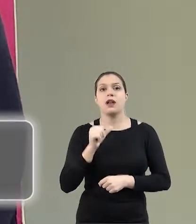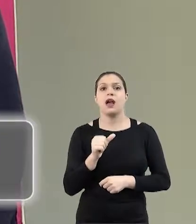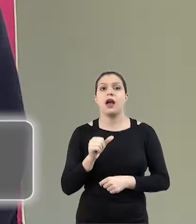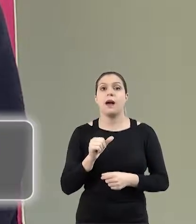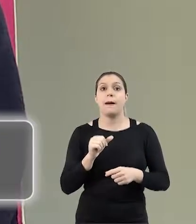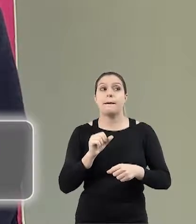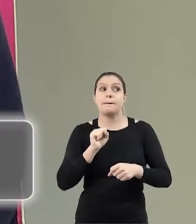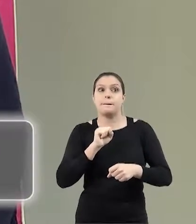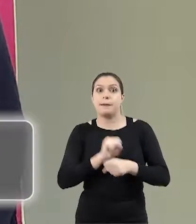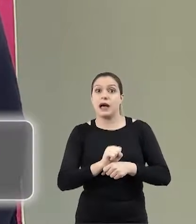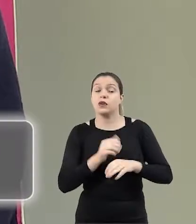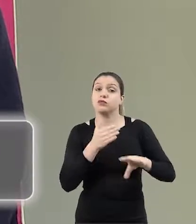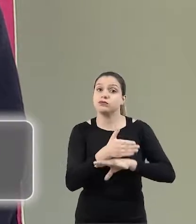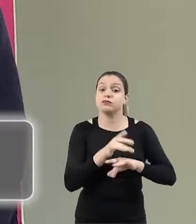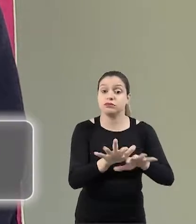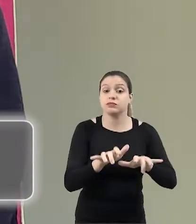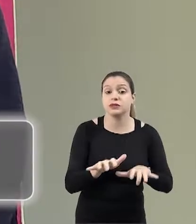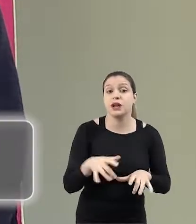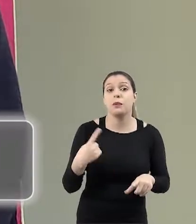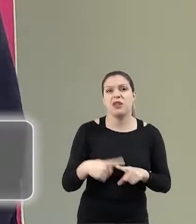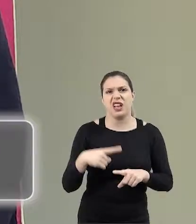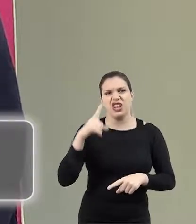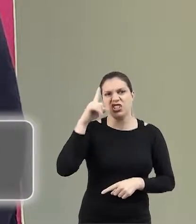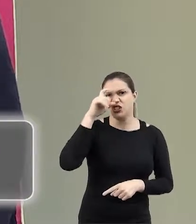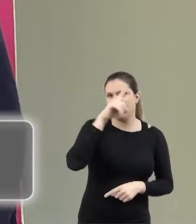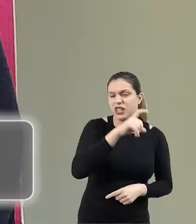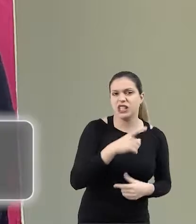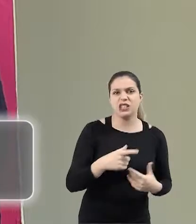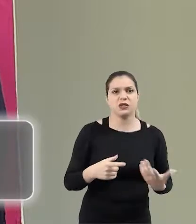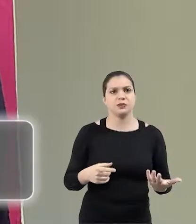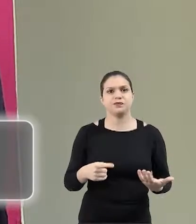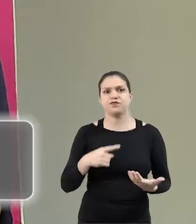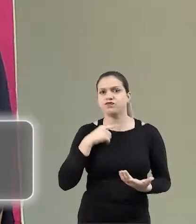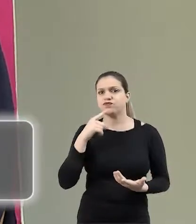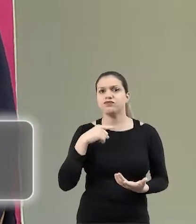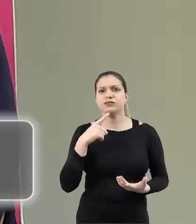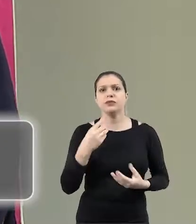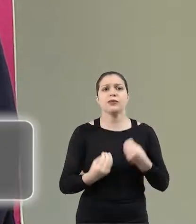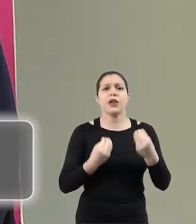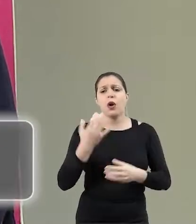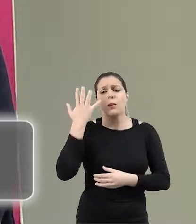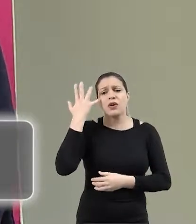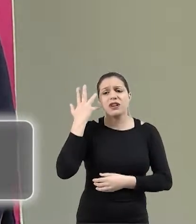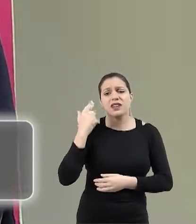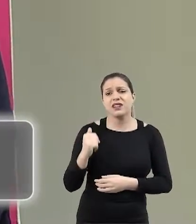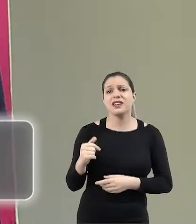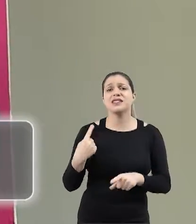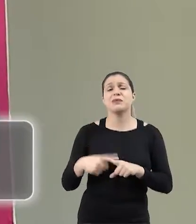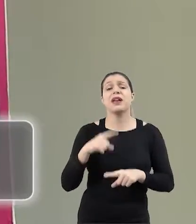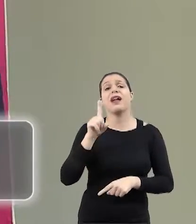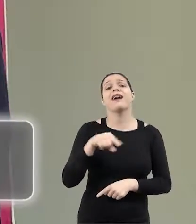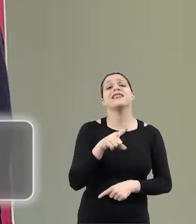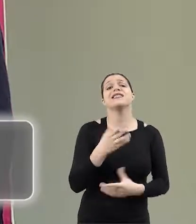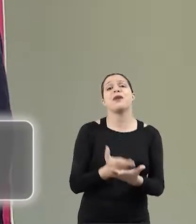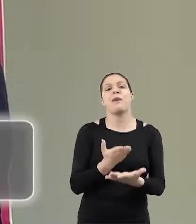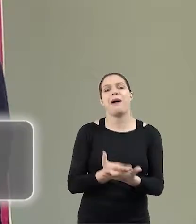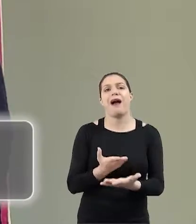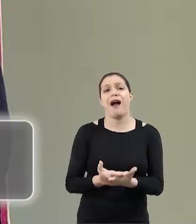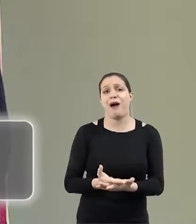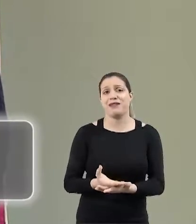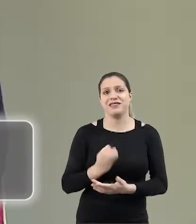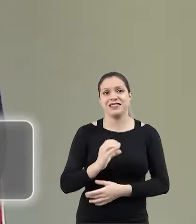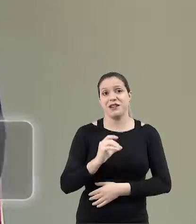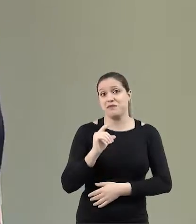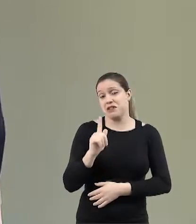o sistema, muitas por dificuldade de não ter com quem deixar as crianças, aulas suspensas. Em Campo Grande, eu não